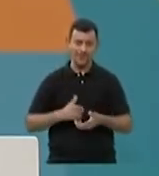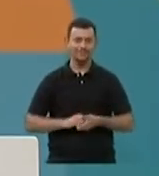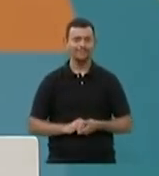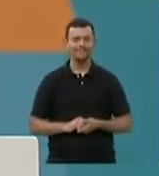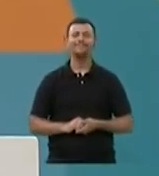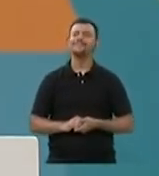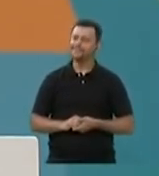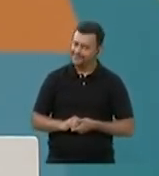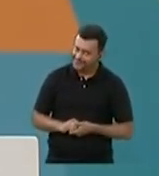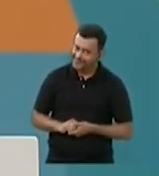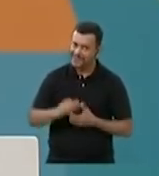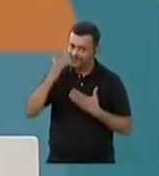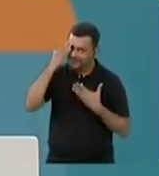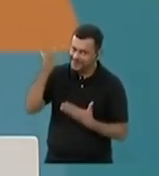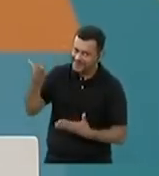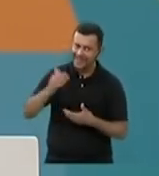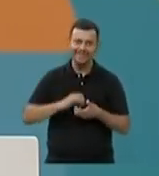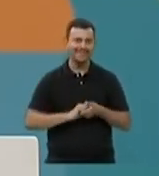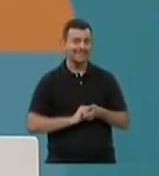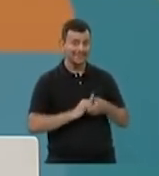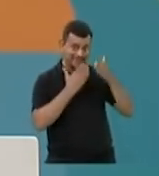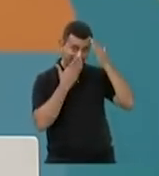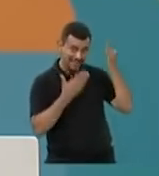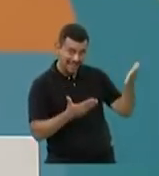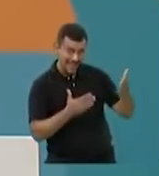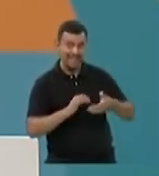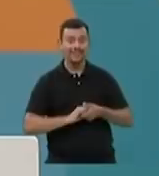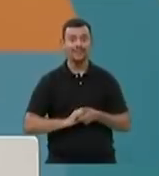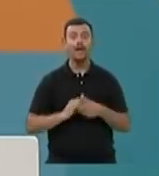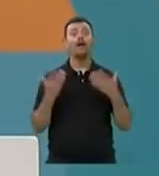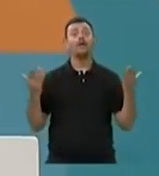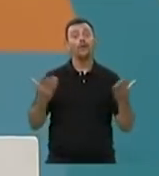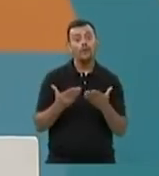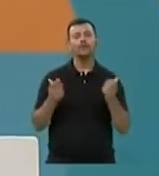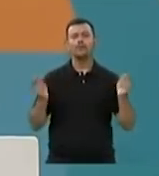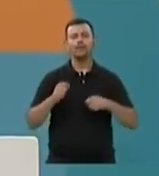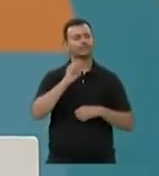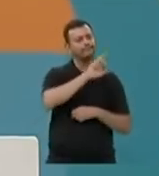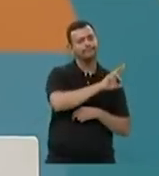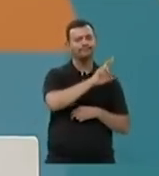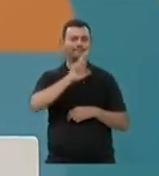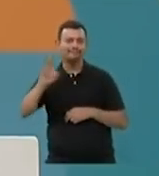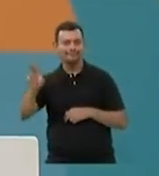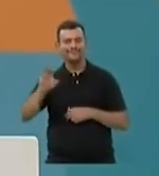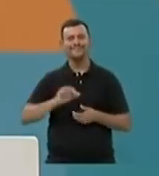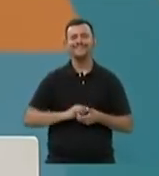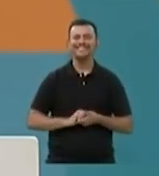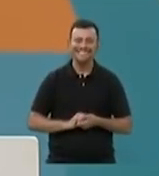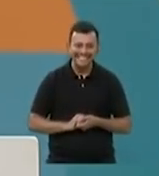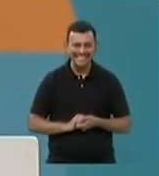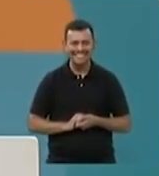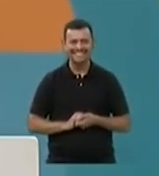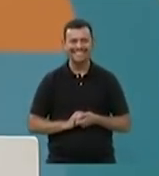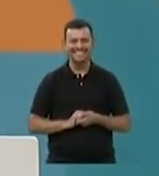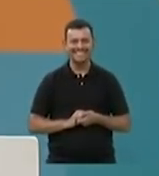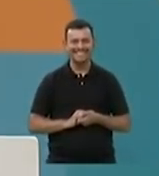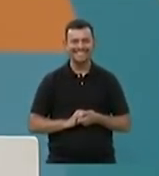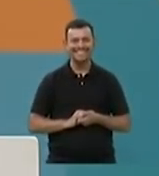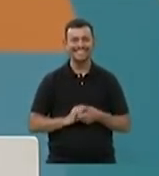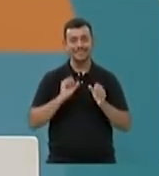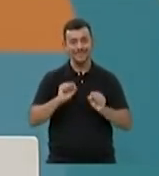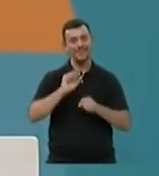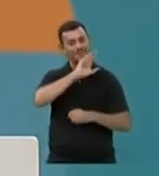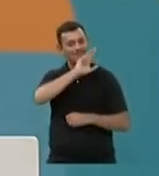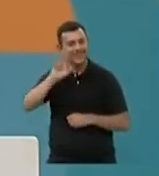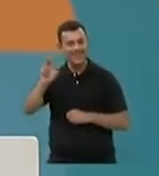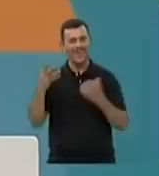obrigado aos candidatos e entregue à tréplica bolhas leão psb crepe que a sua tréplica